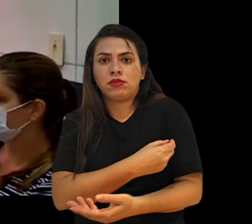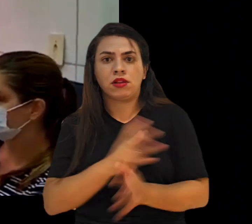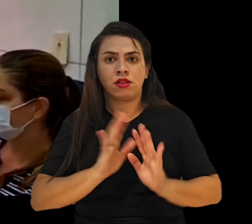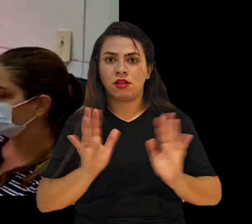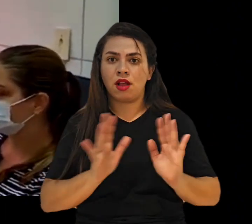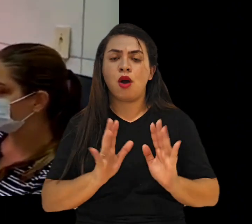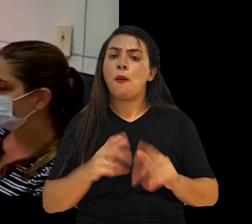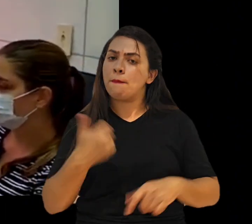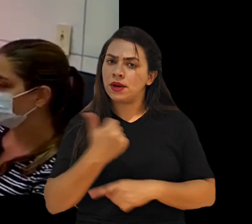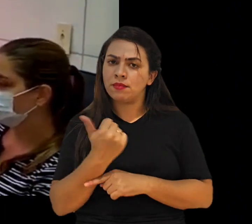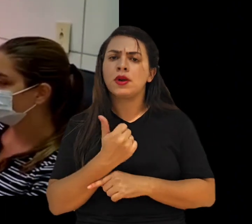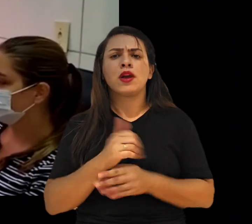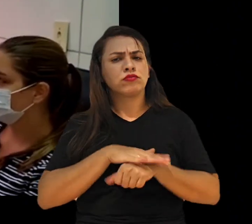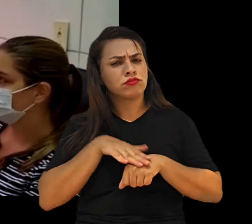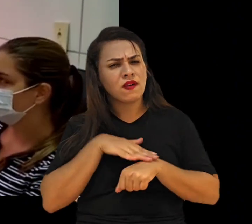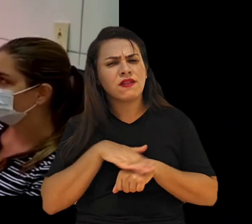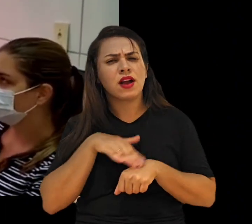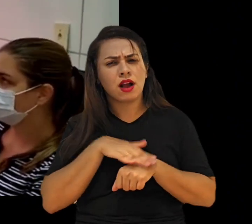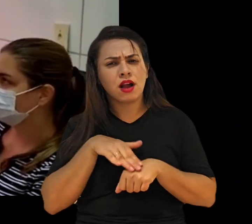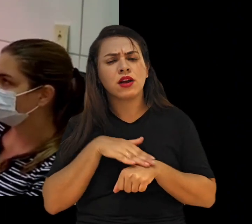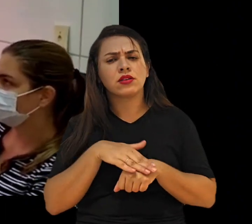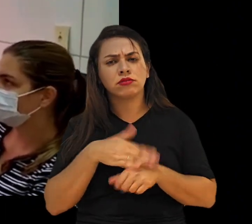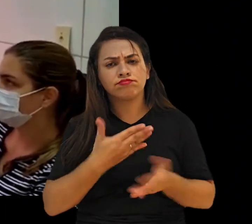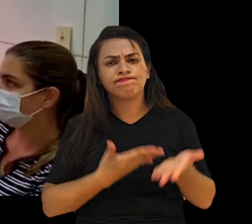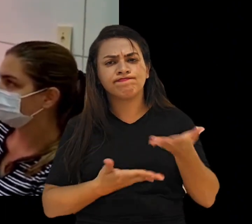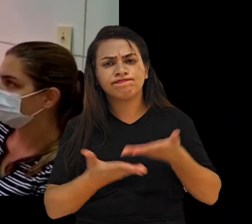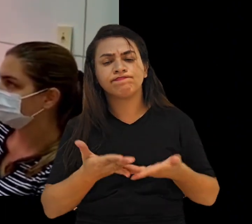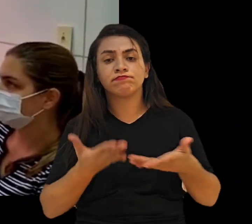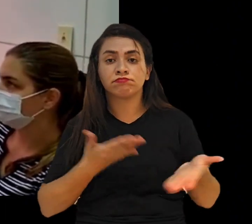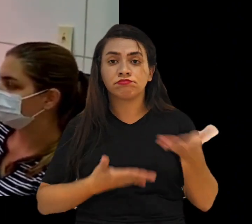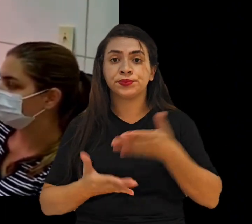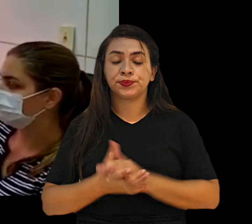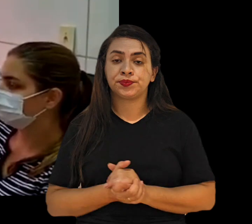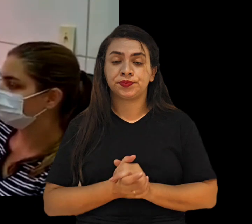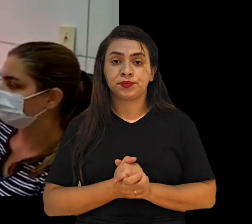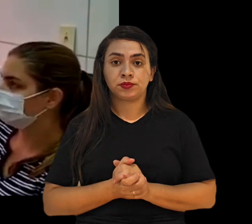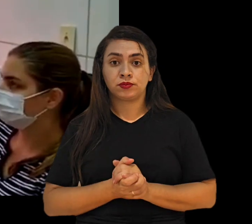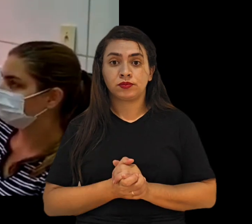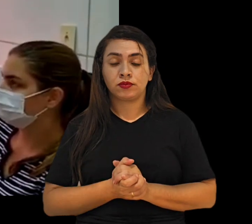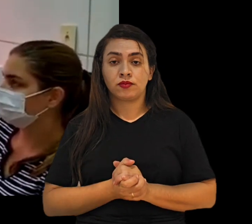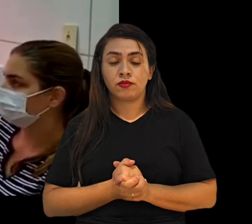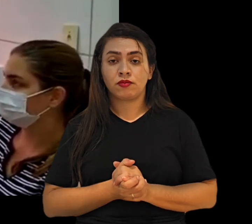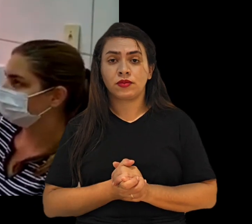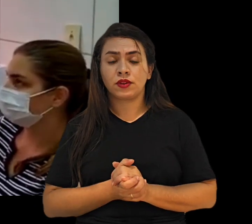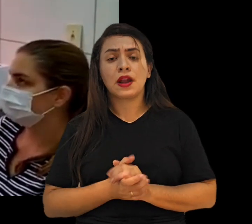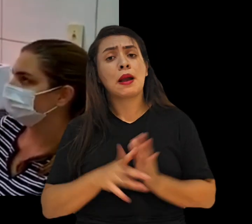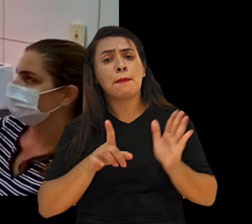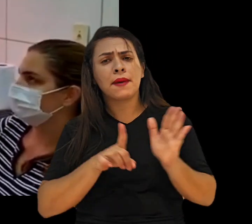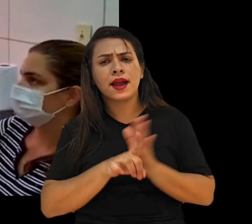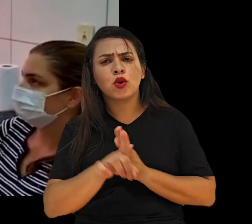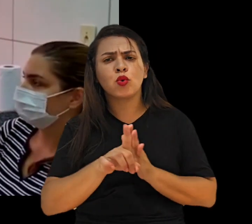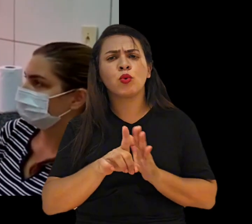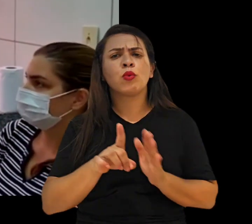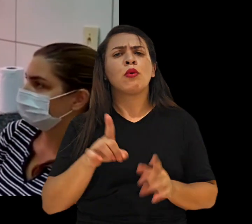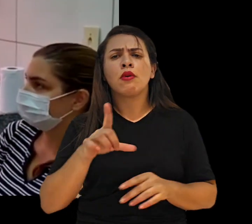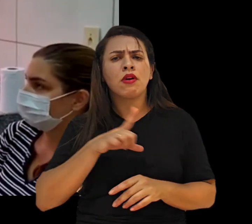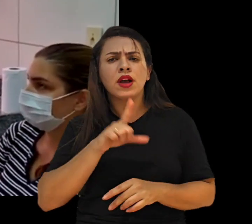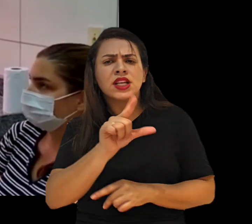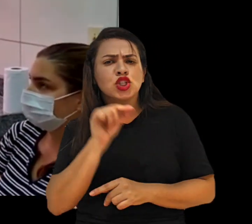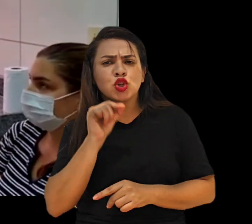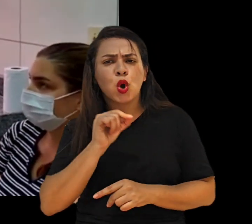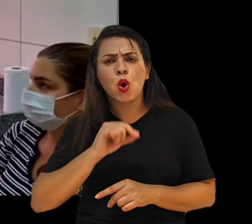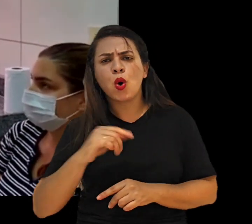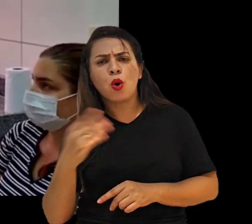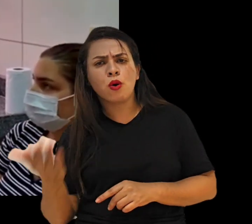de uma vez. Tem que primeiro conversar, ver se está bem. E às vezes a gente pergunta, você tem preferência por algum braço? Fez cirurgia em algum